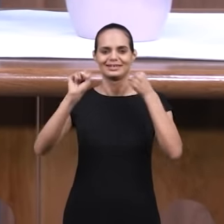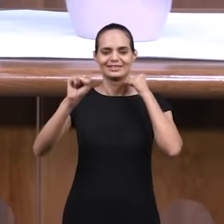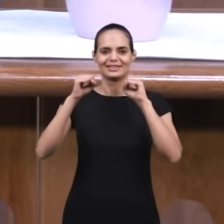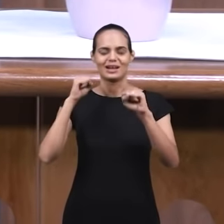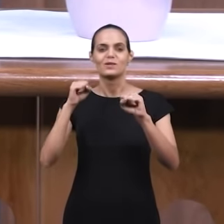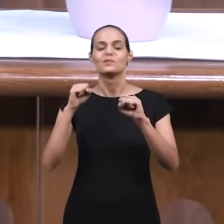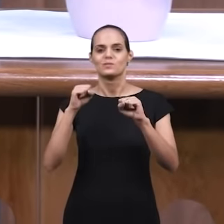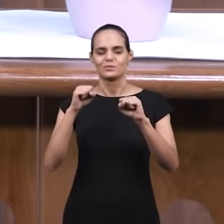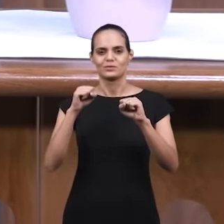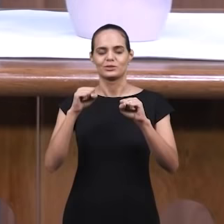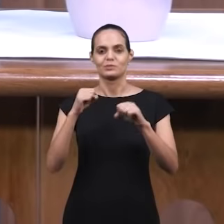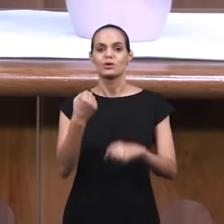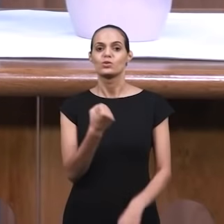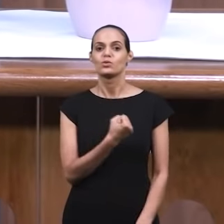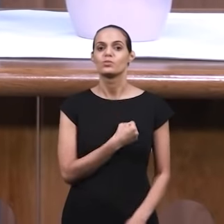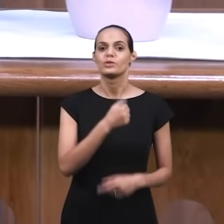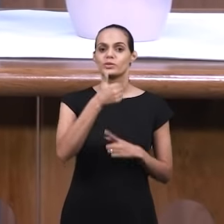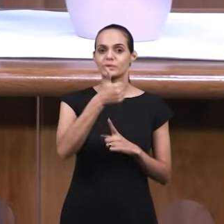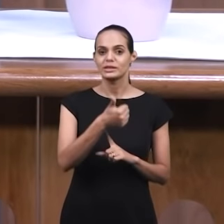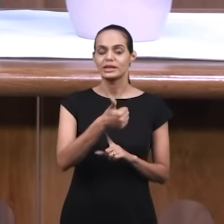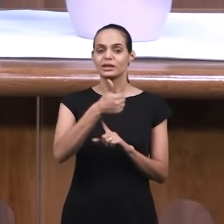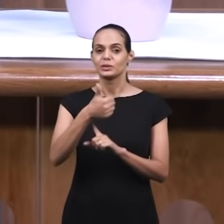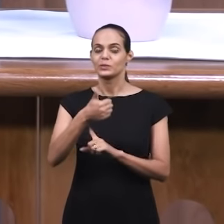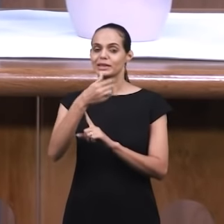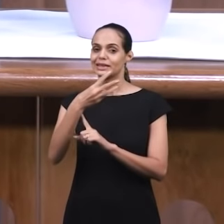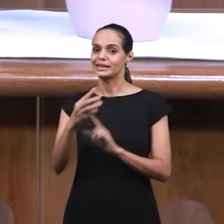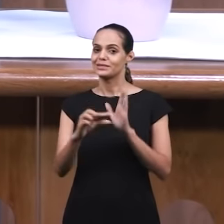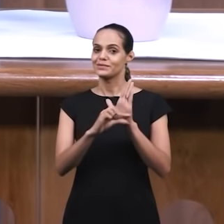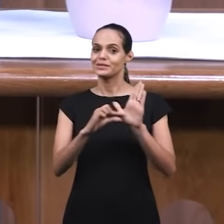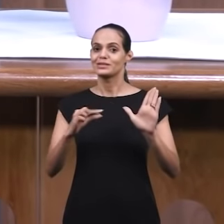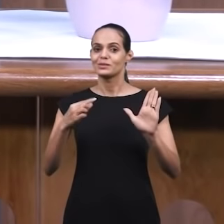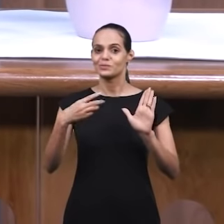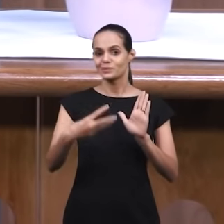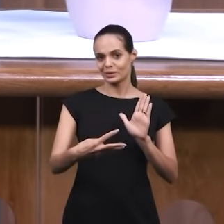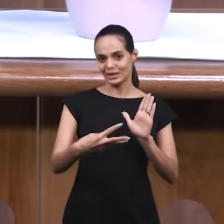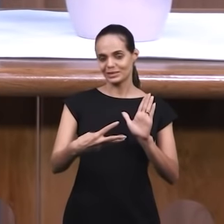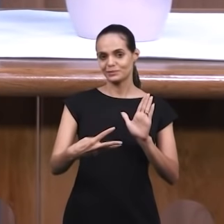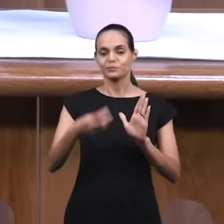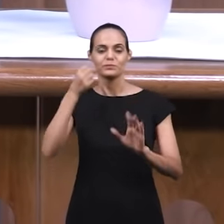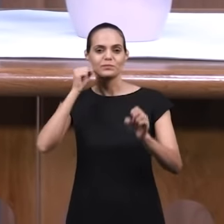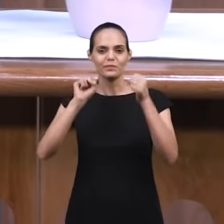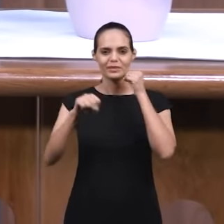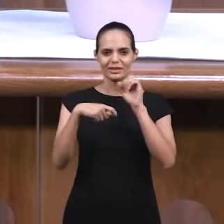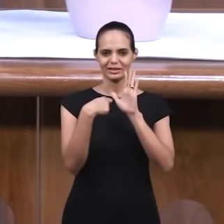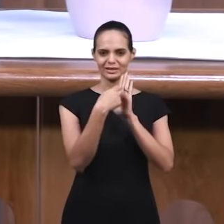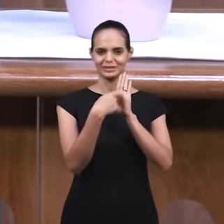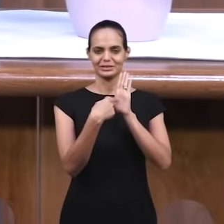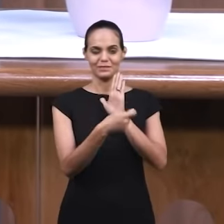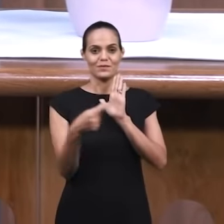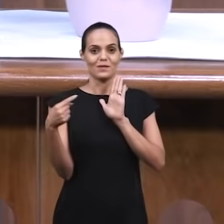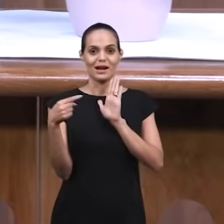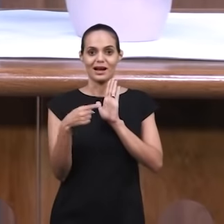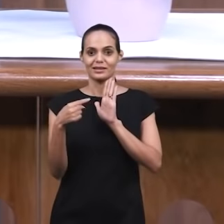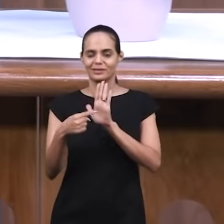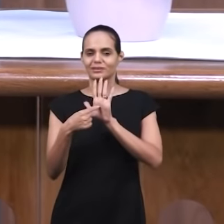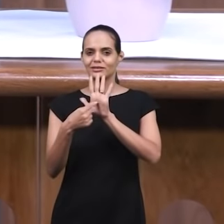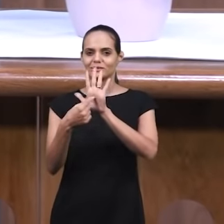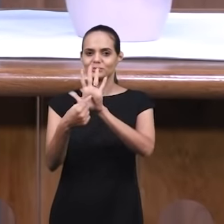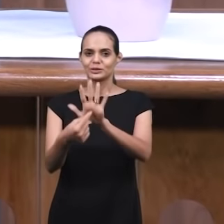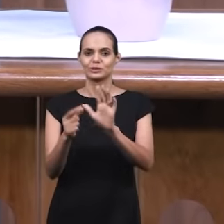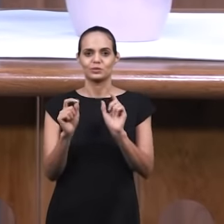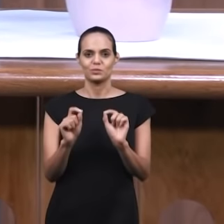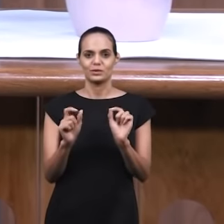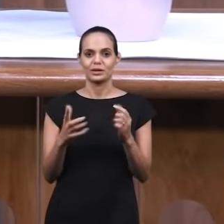número 113, versículo 3, o salmista que escreveu este salmo, ele está dizendo algo que